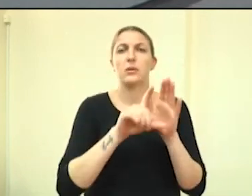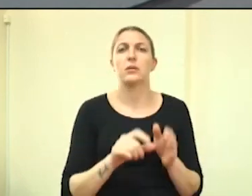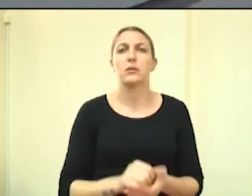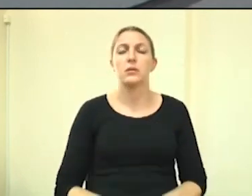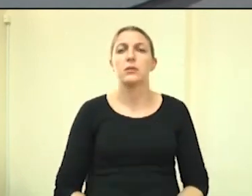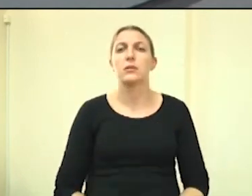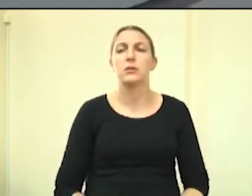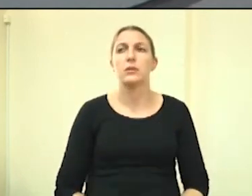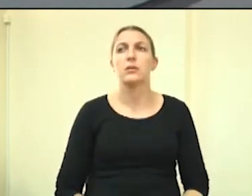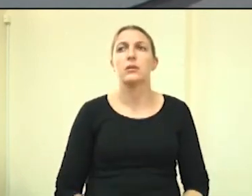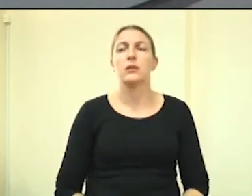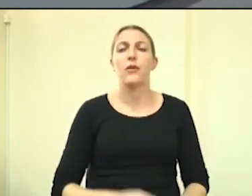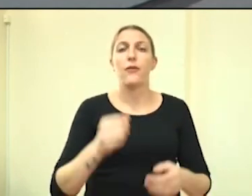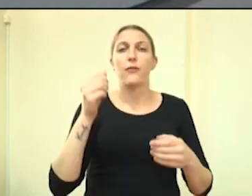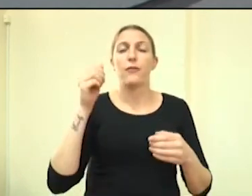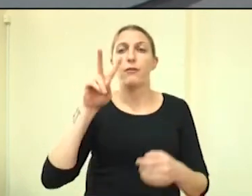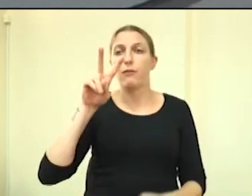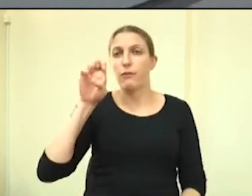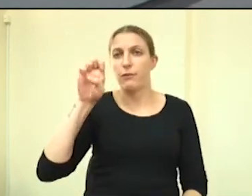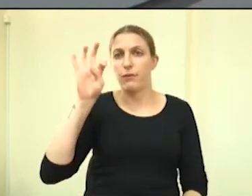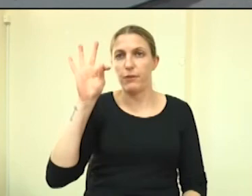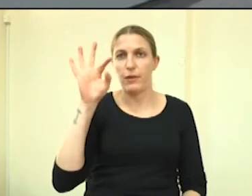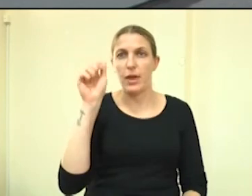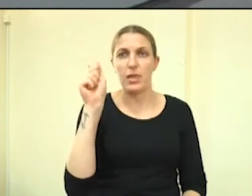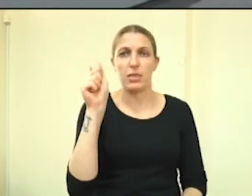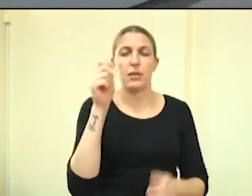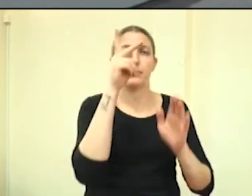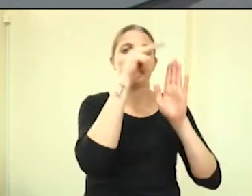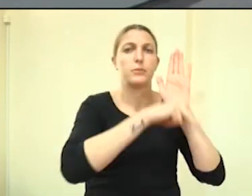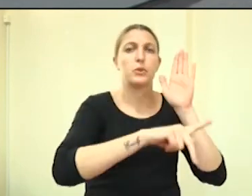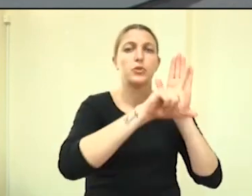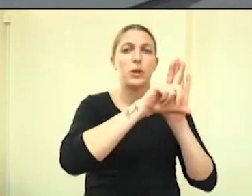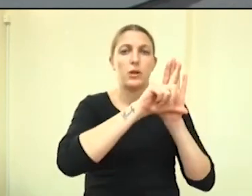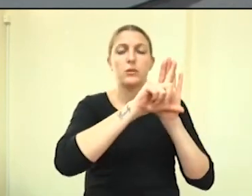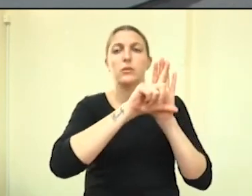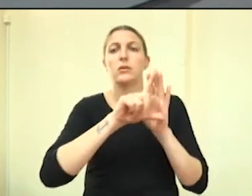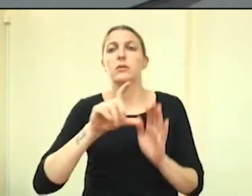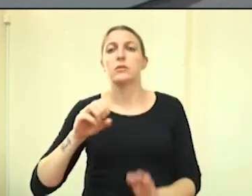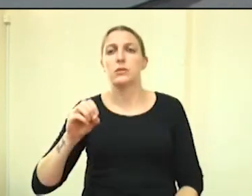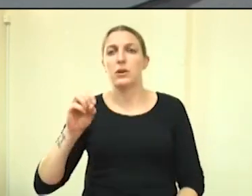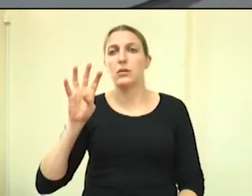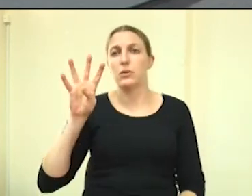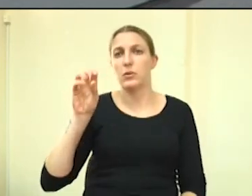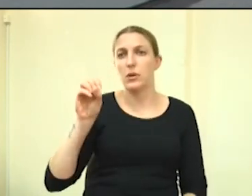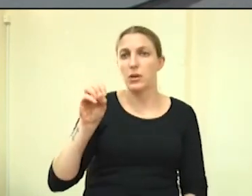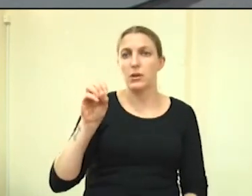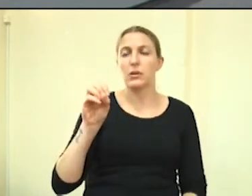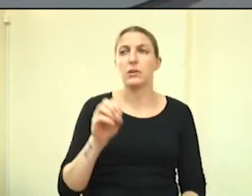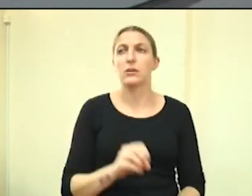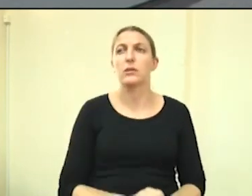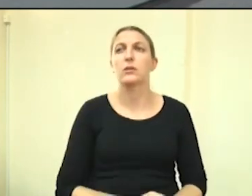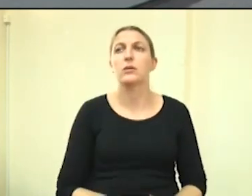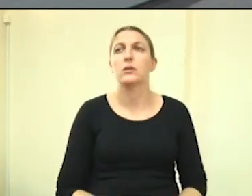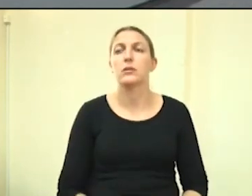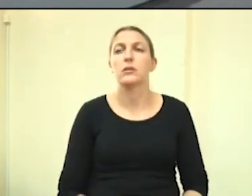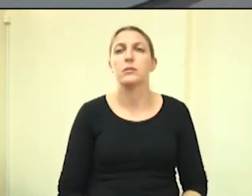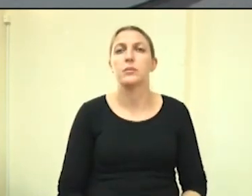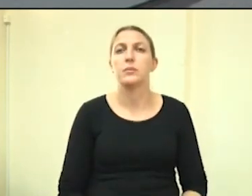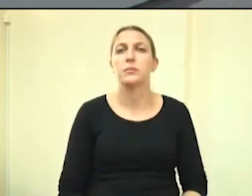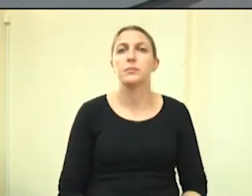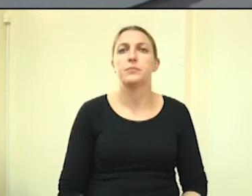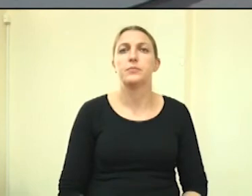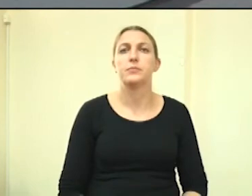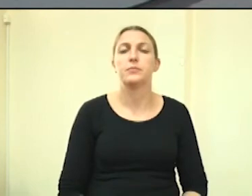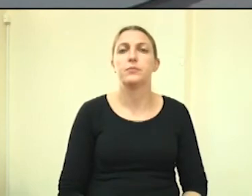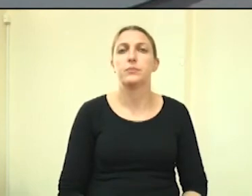a presença da Vossa Excelência vetar totalmente o projeto de lei legislativo número 040/2018, cujas razões seguem anexo. Luiz Francisco